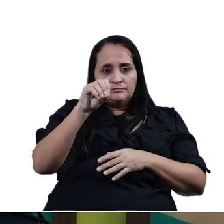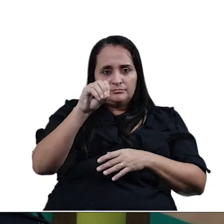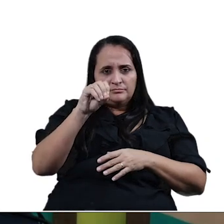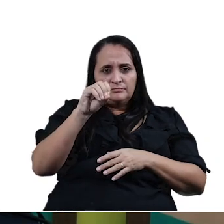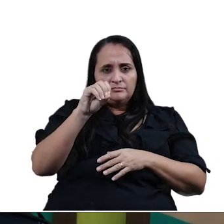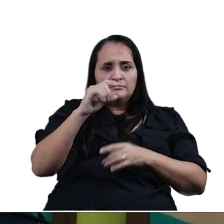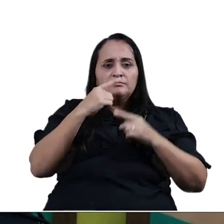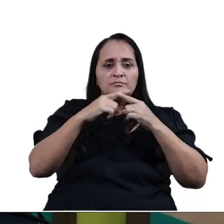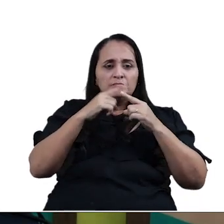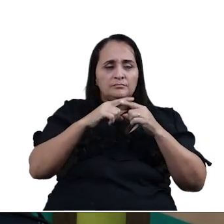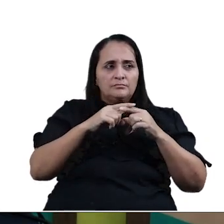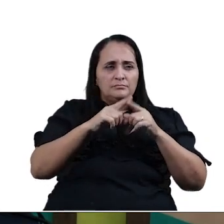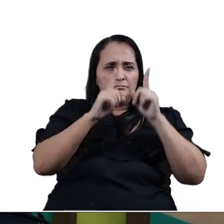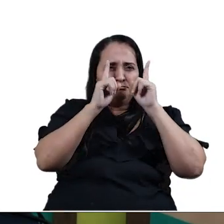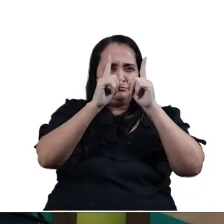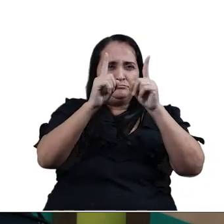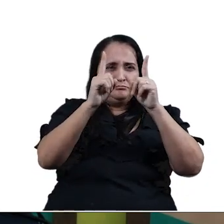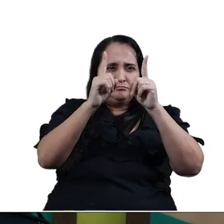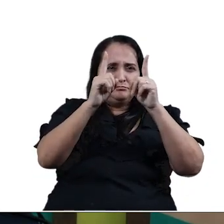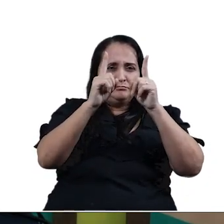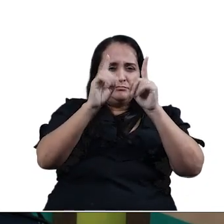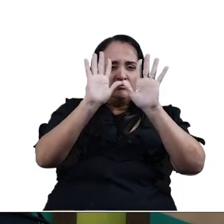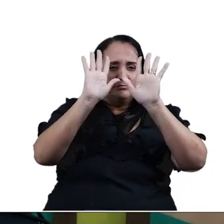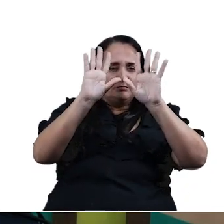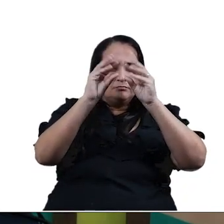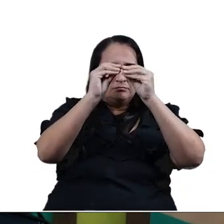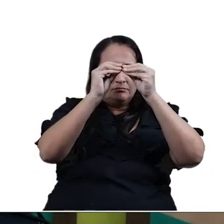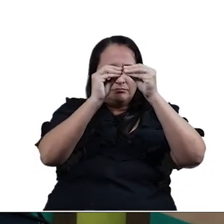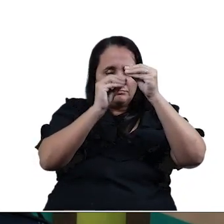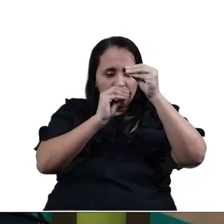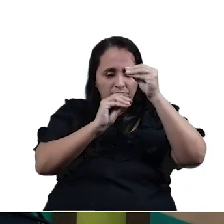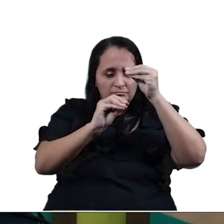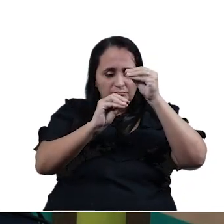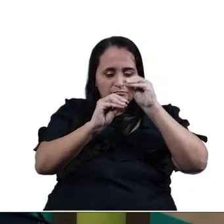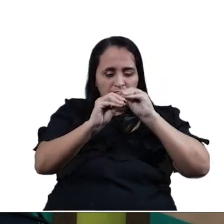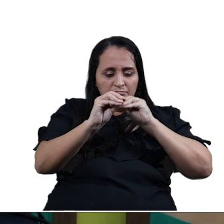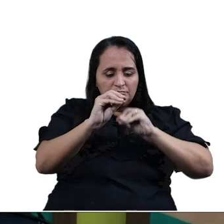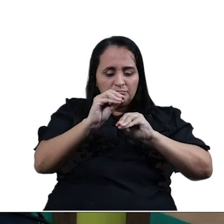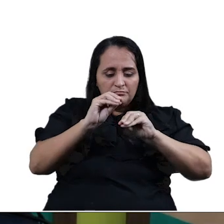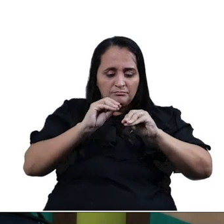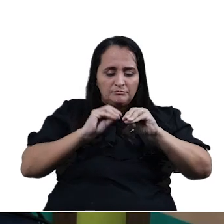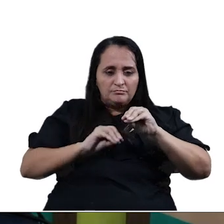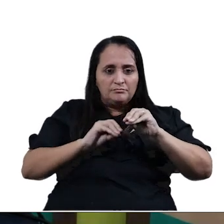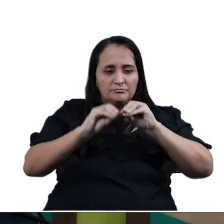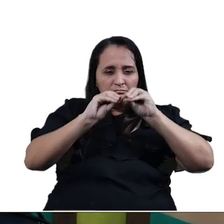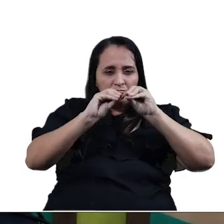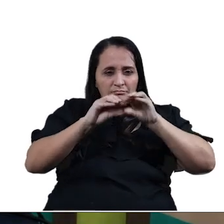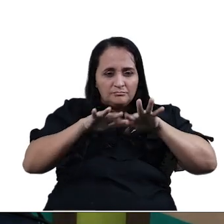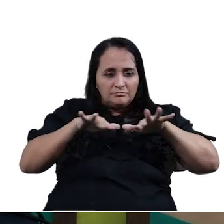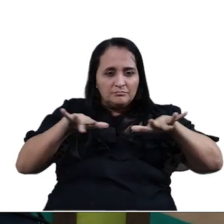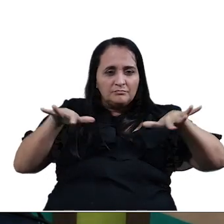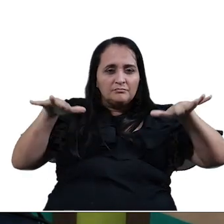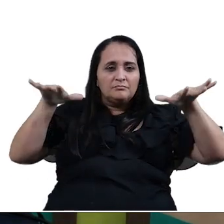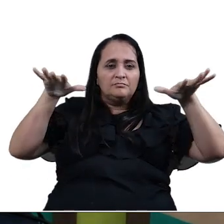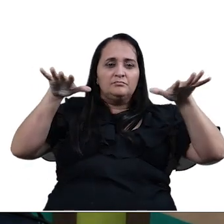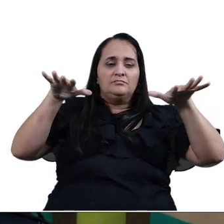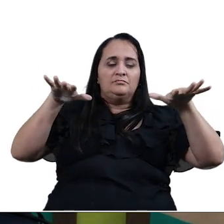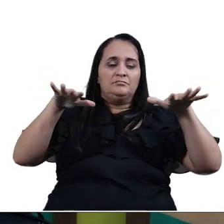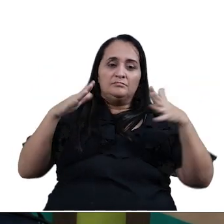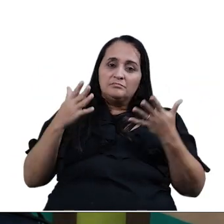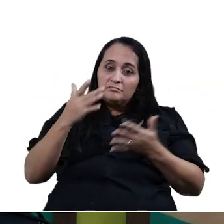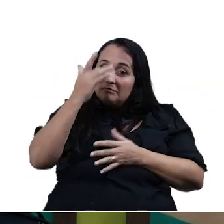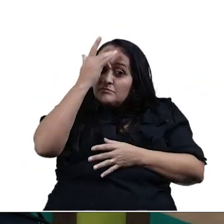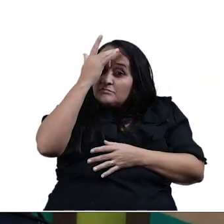estou destrinchando ele, espalhando ele, transformando ele em centenas, dezenas e